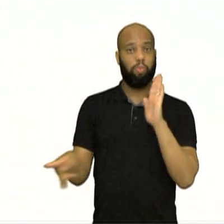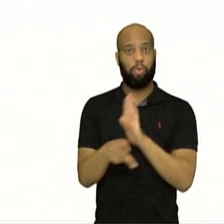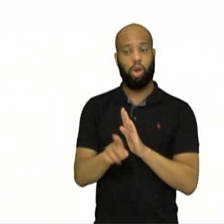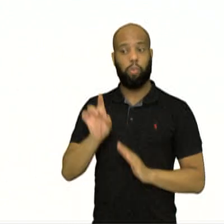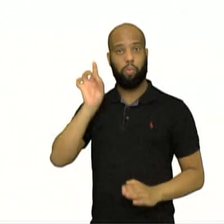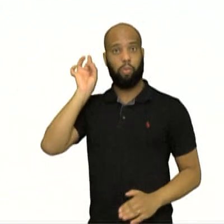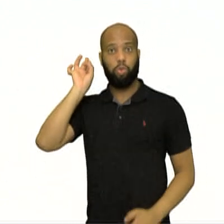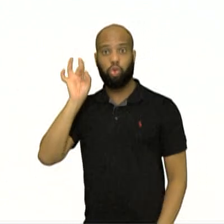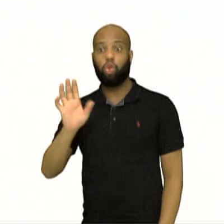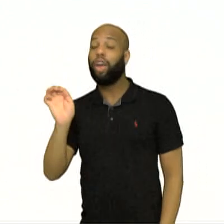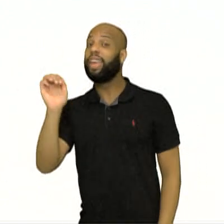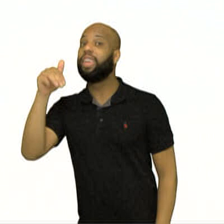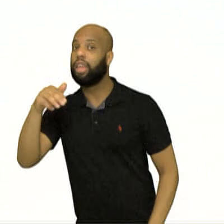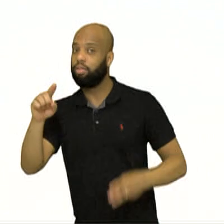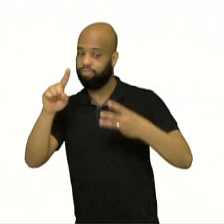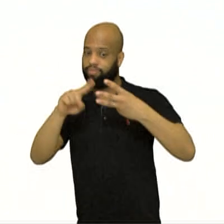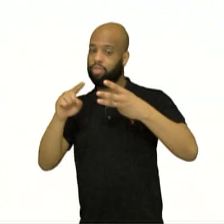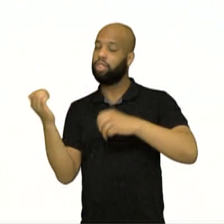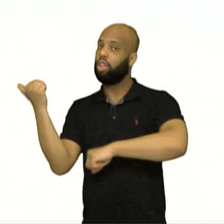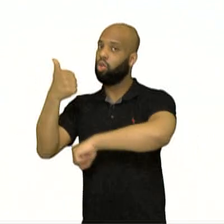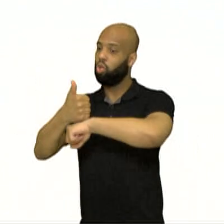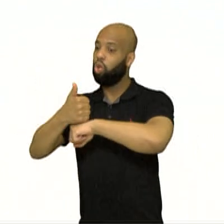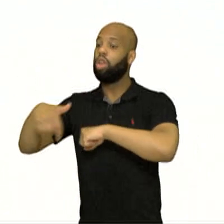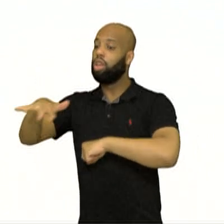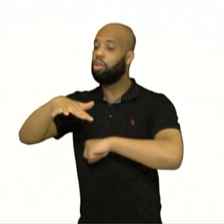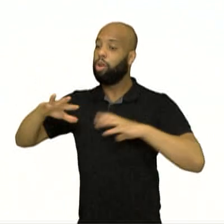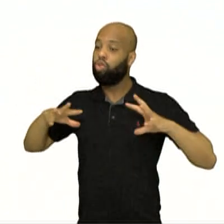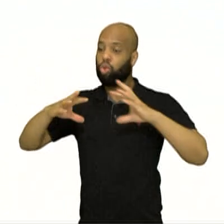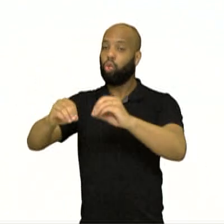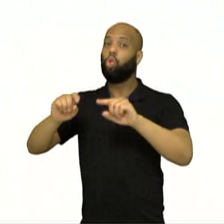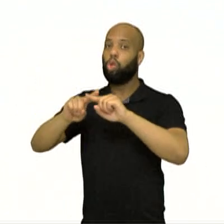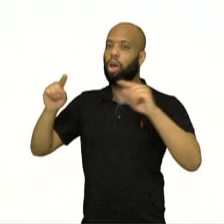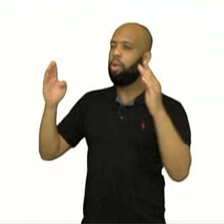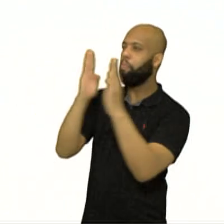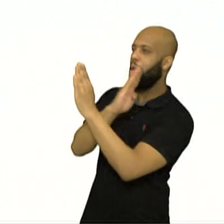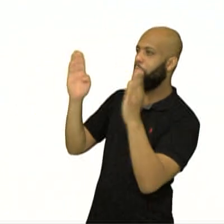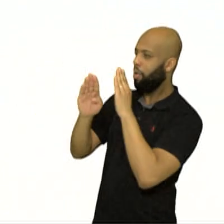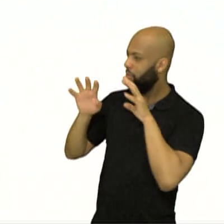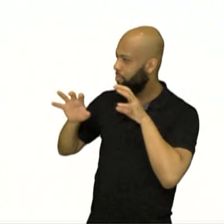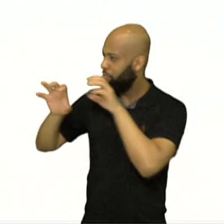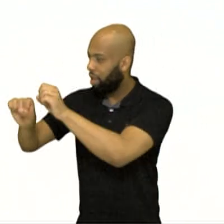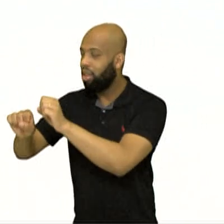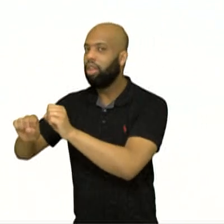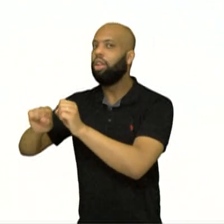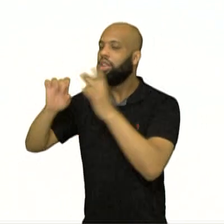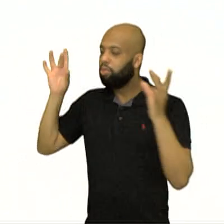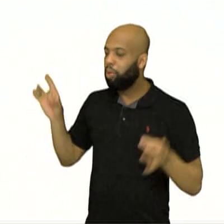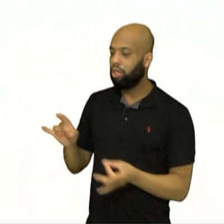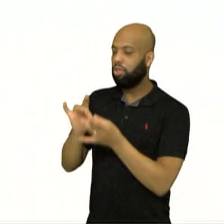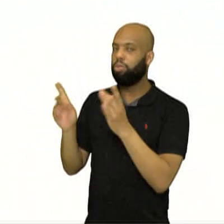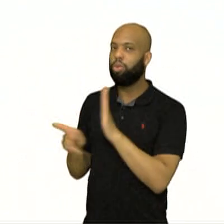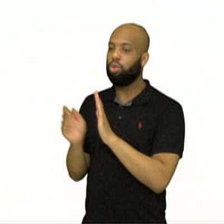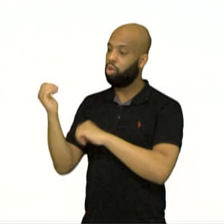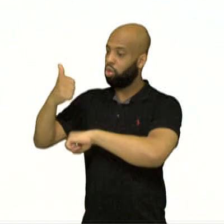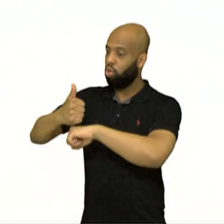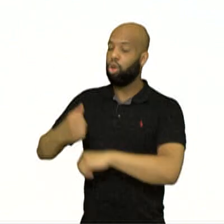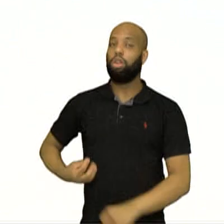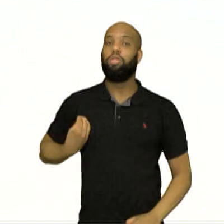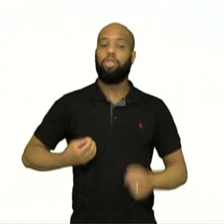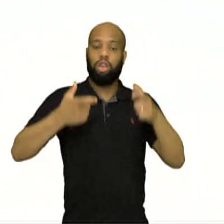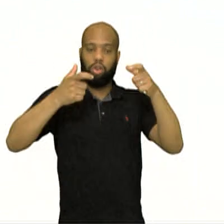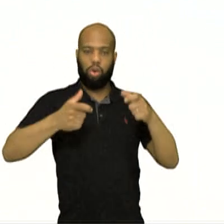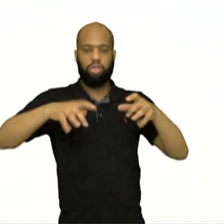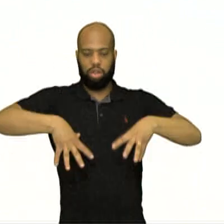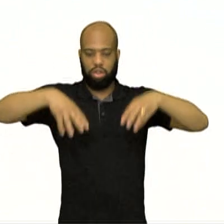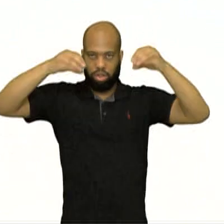senhores, tá? Então, era um espaço de todos, mas a caça era exclusiva dos senhores feudais que viviam nestes castelos, tá? E no